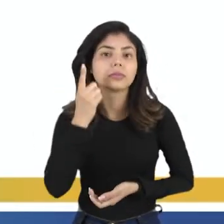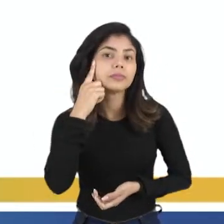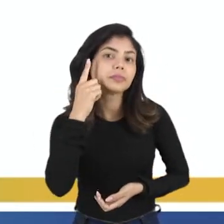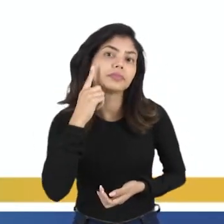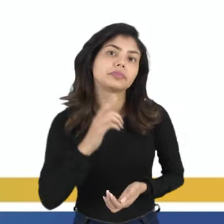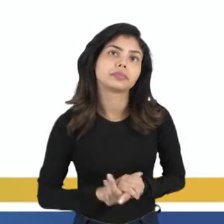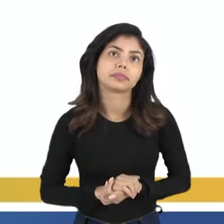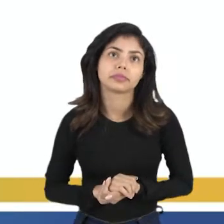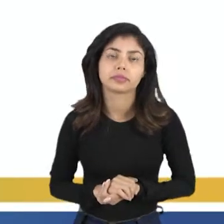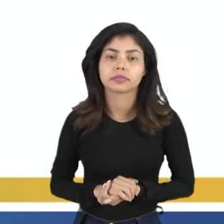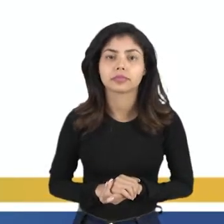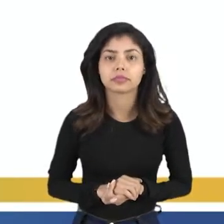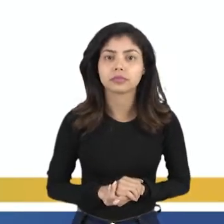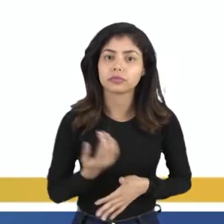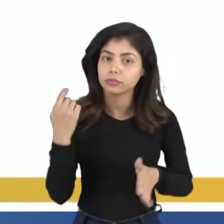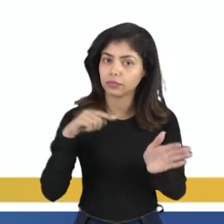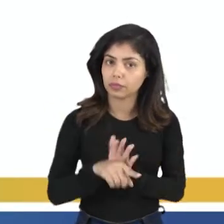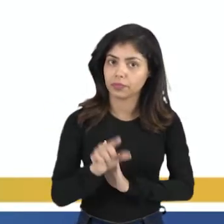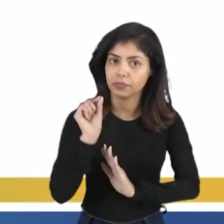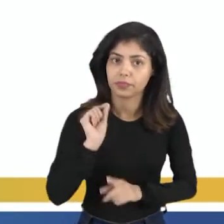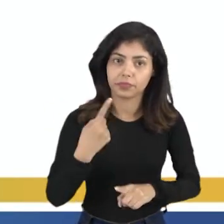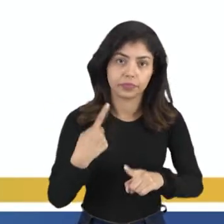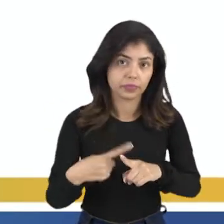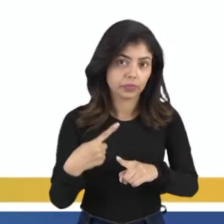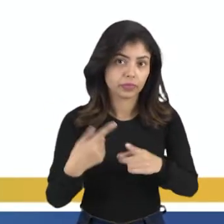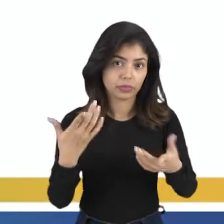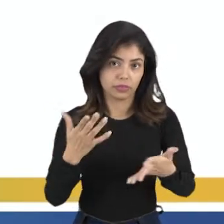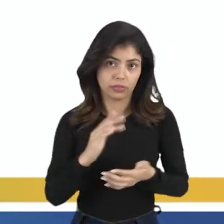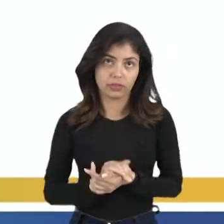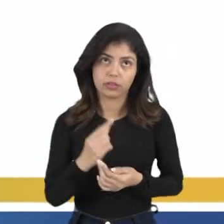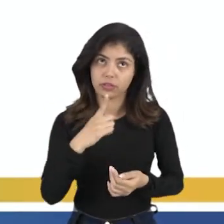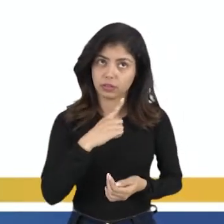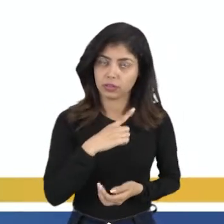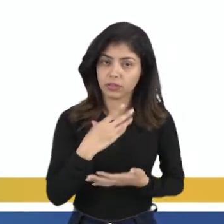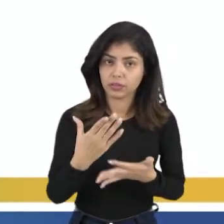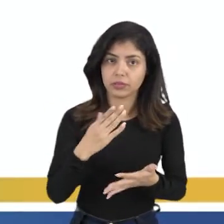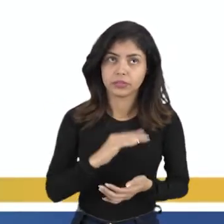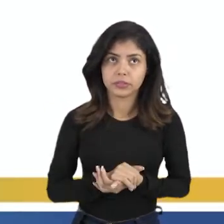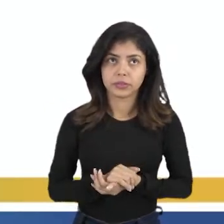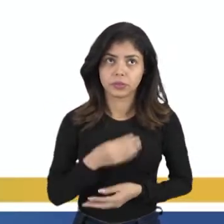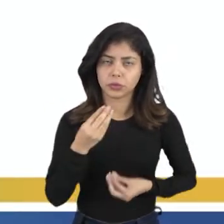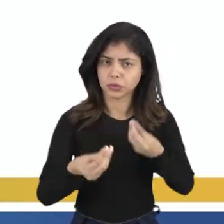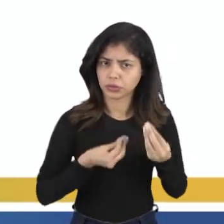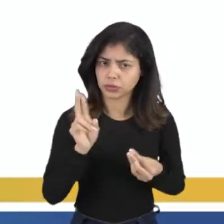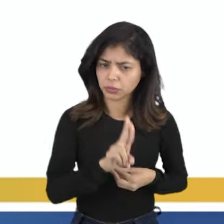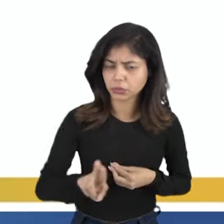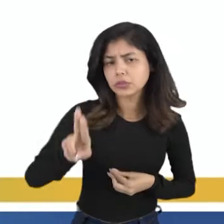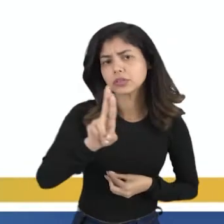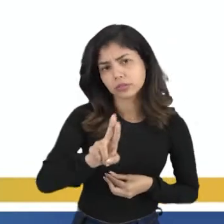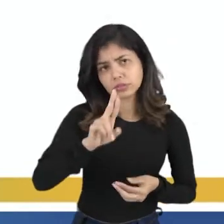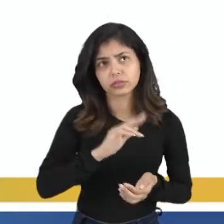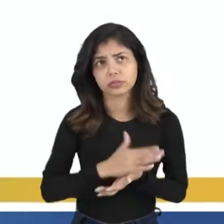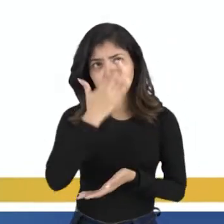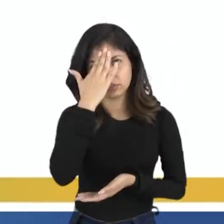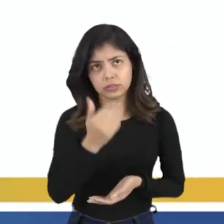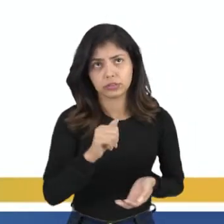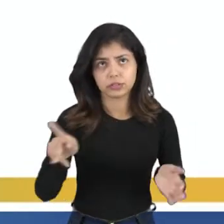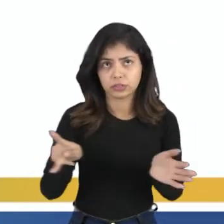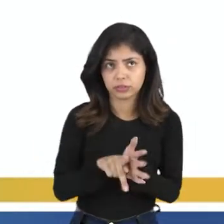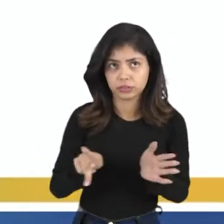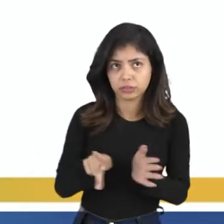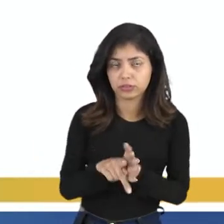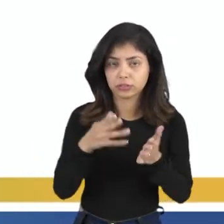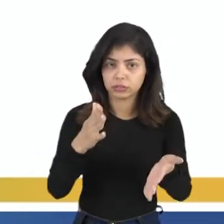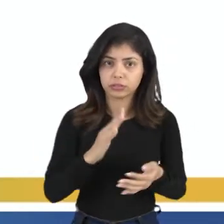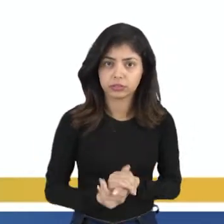pensar, a questão é por que, né? Constitui uma maneira de utilizar o tipo de saber definido